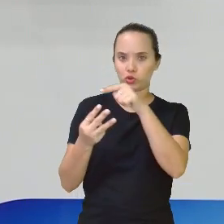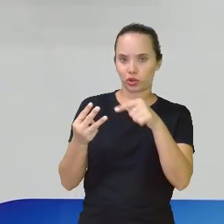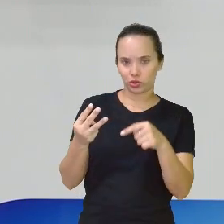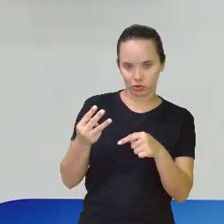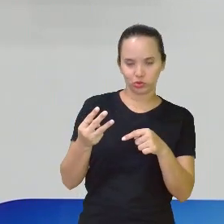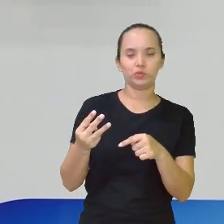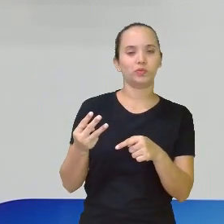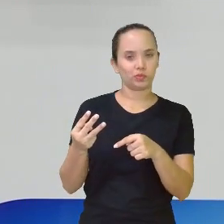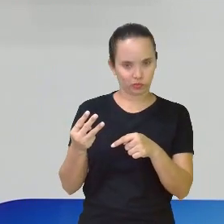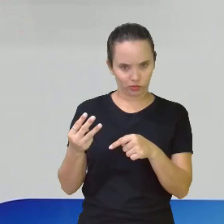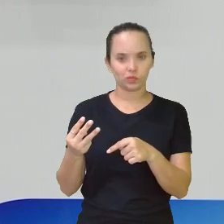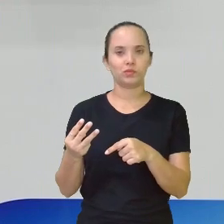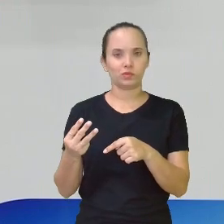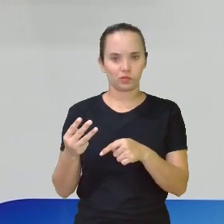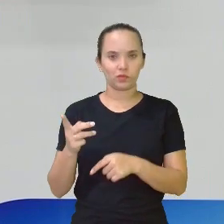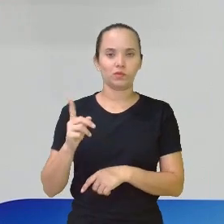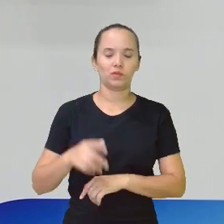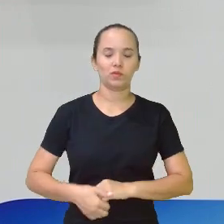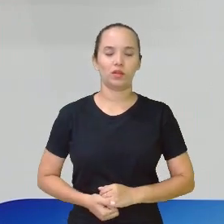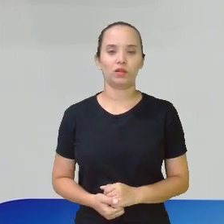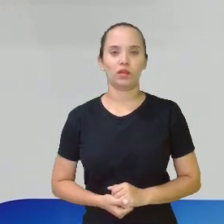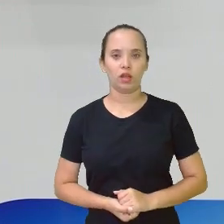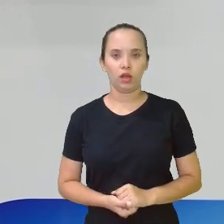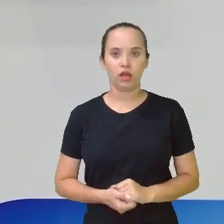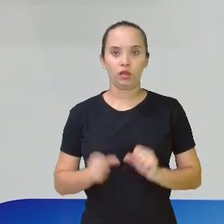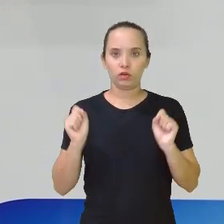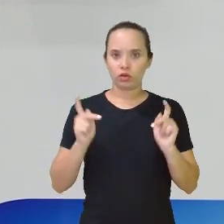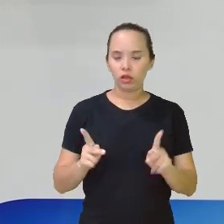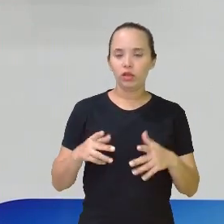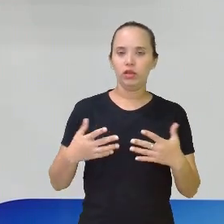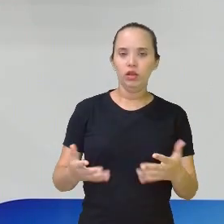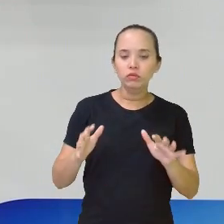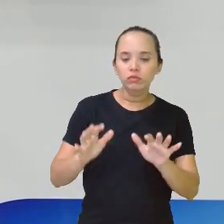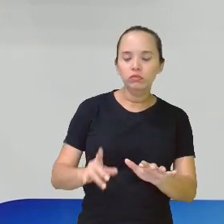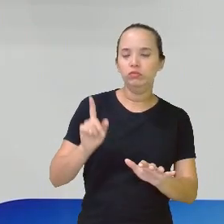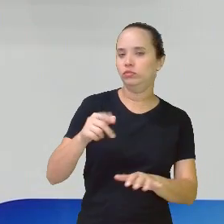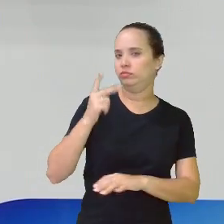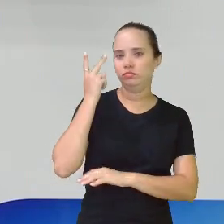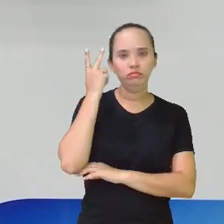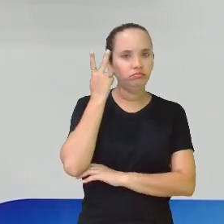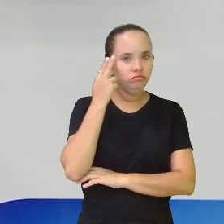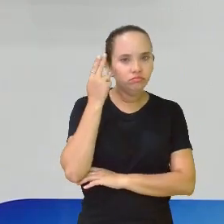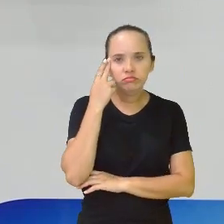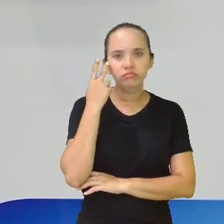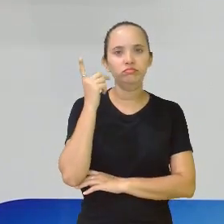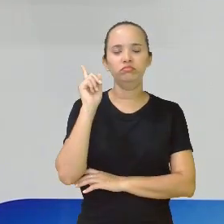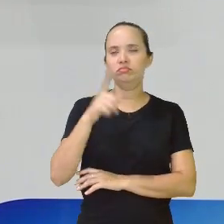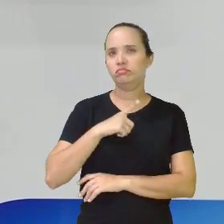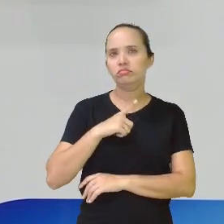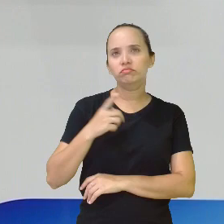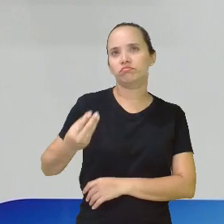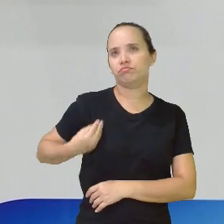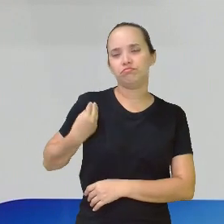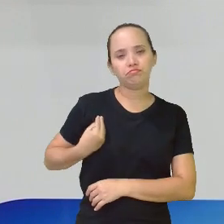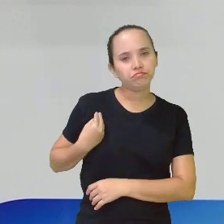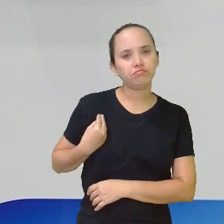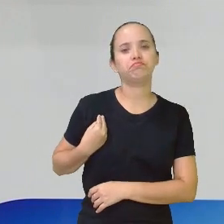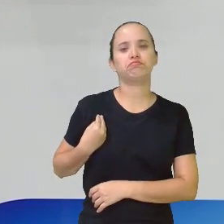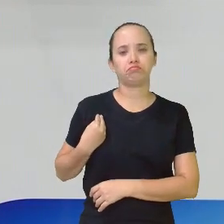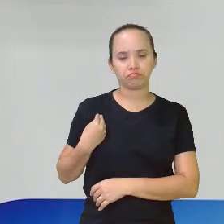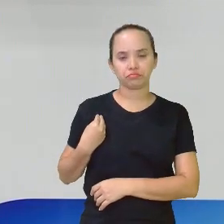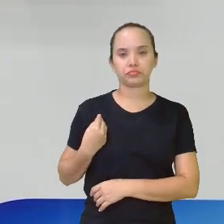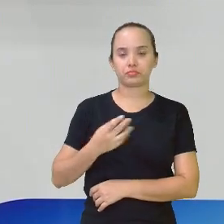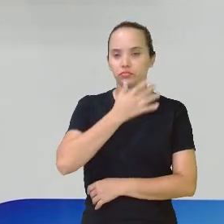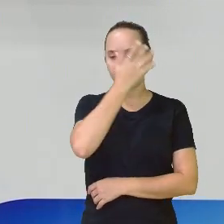gente inseriu ali uma fonte de energia. E isso é bastante comum no dia a dia, no cotidiano. As